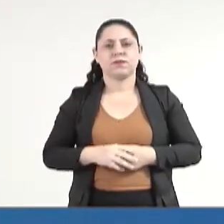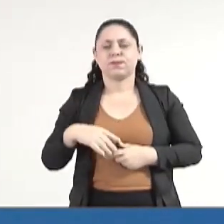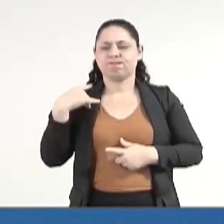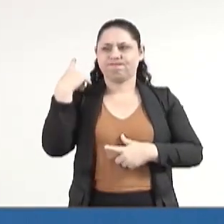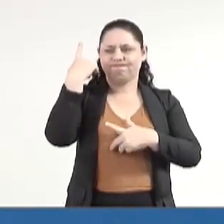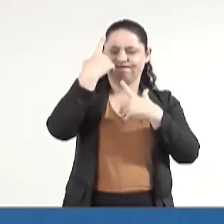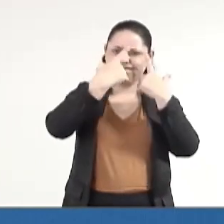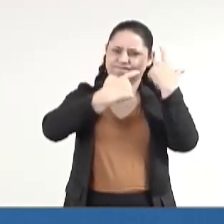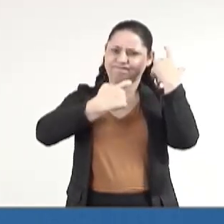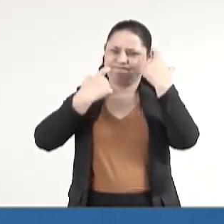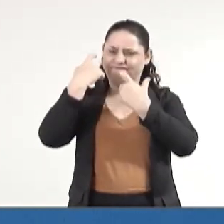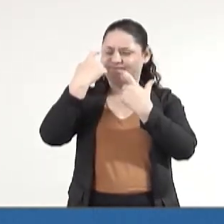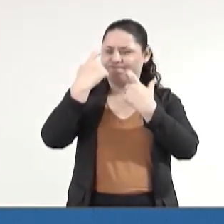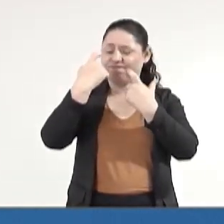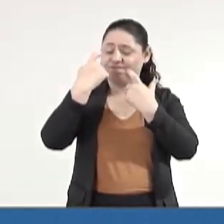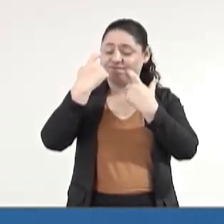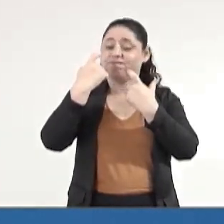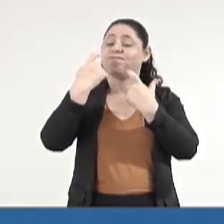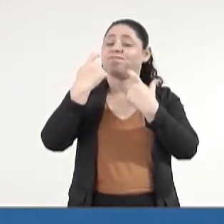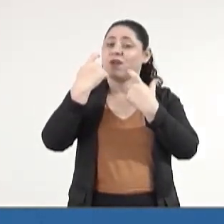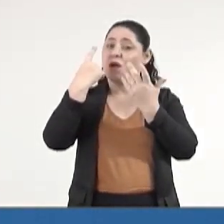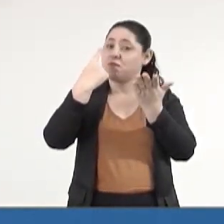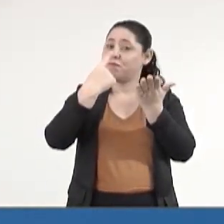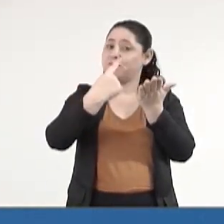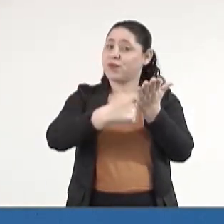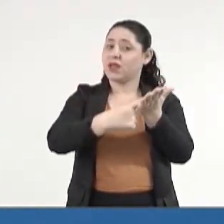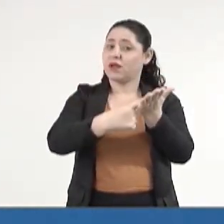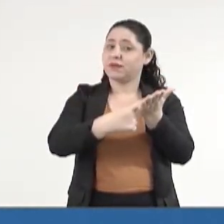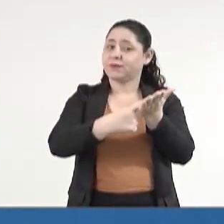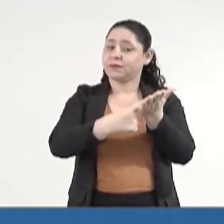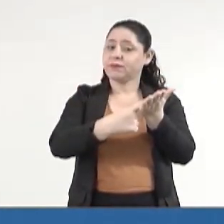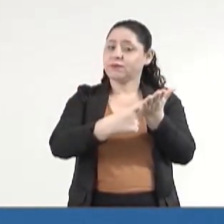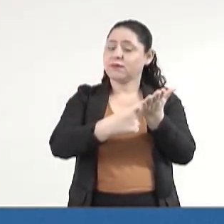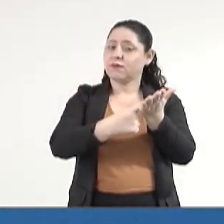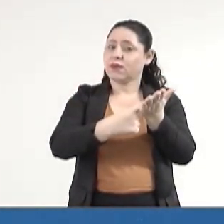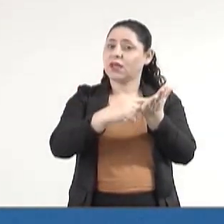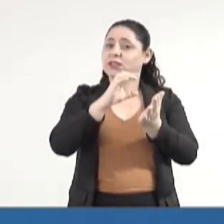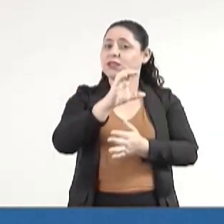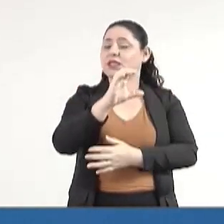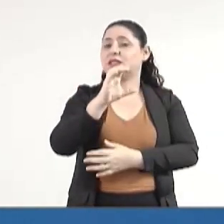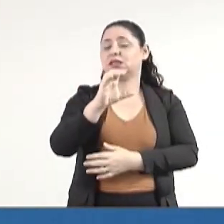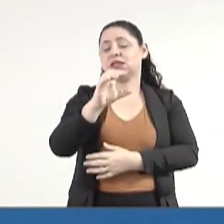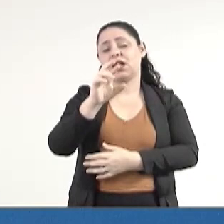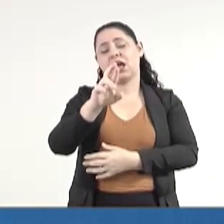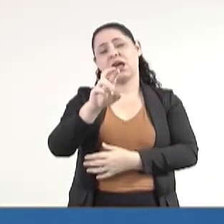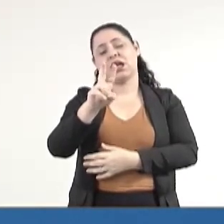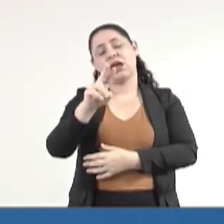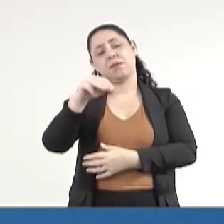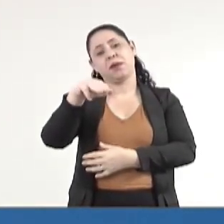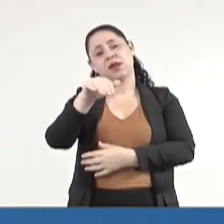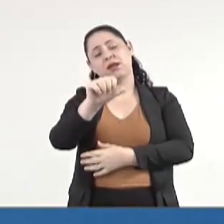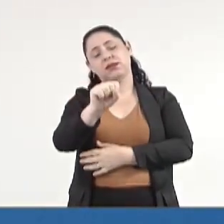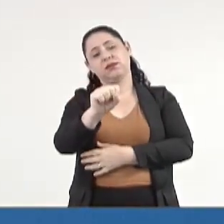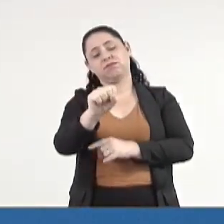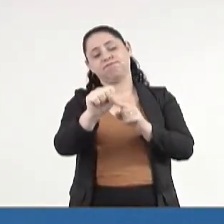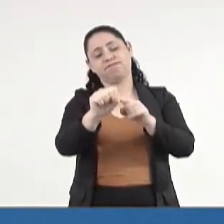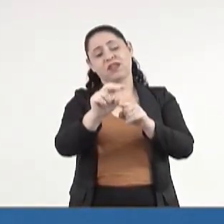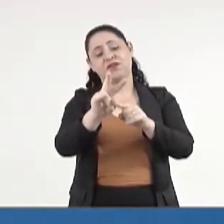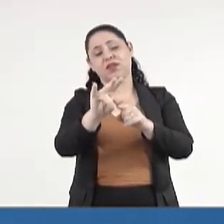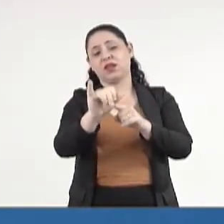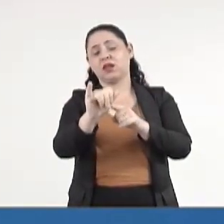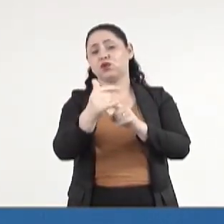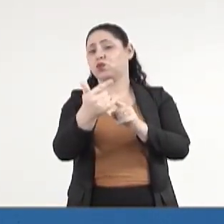Me preocupa muito a pactuação dos moldes que está. Não que nós não queremos a pactuação da